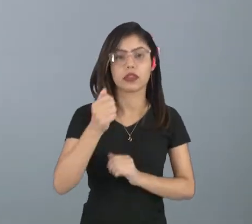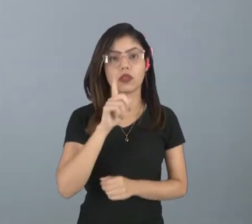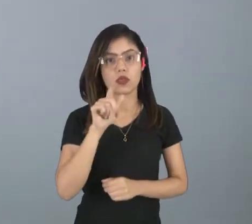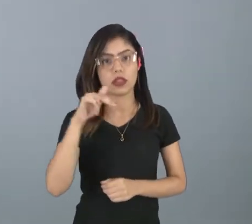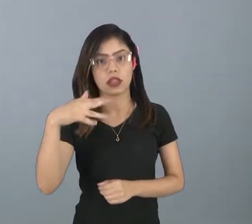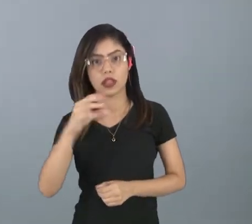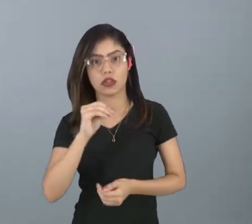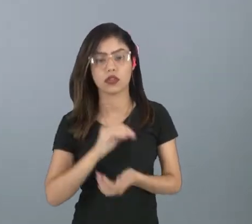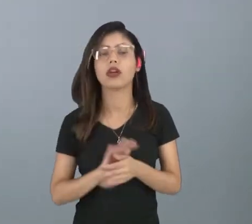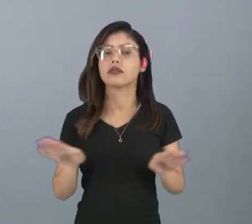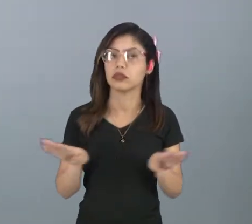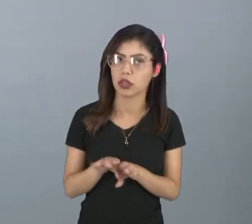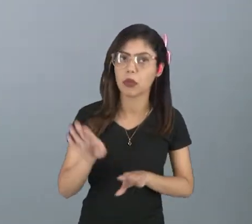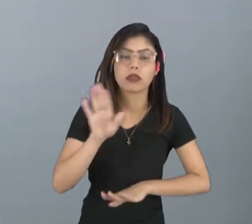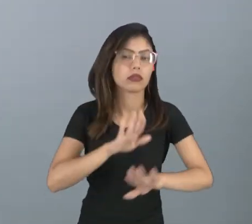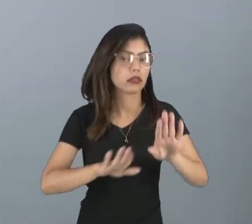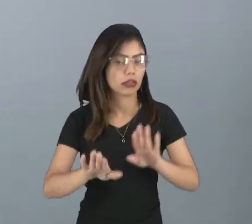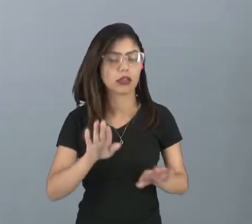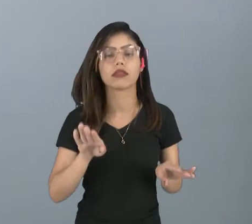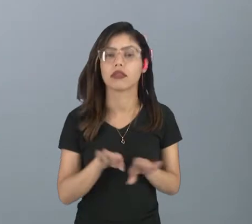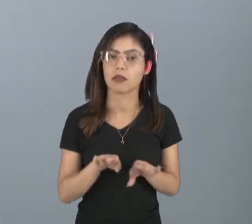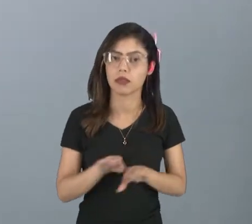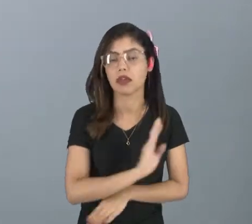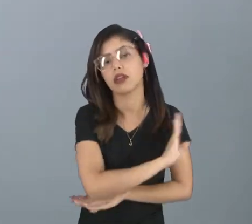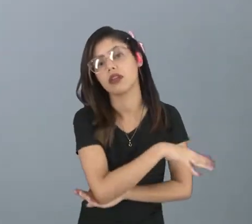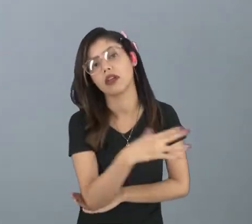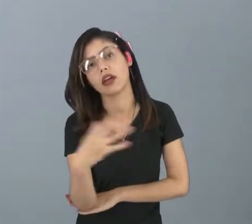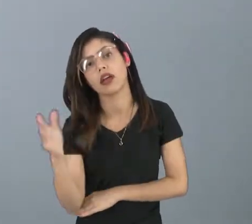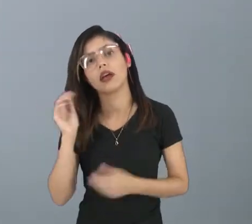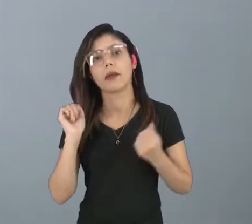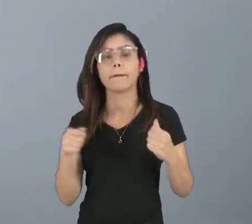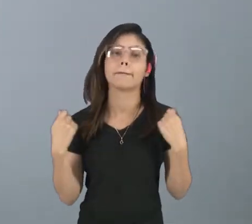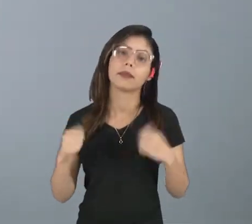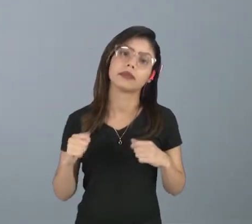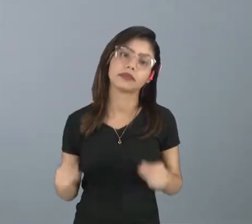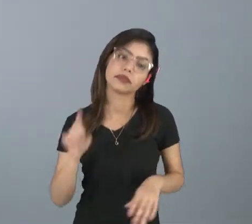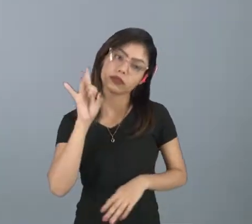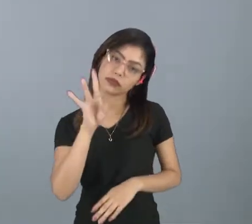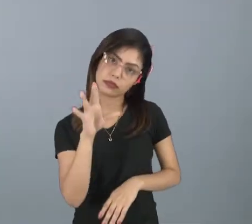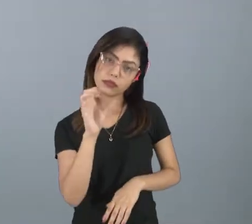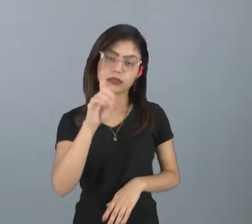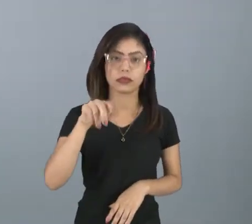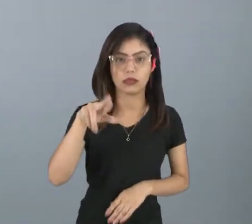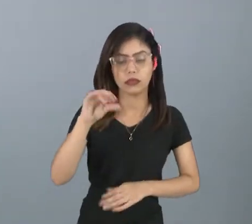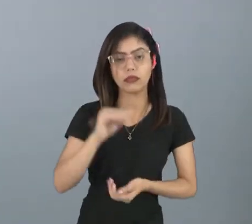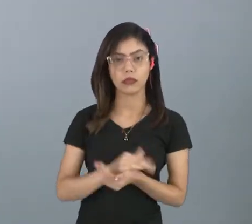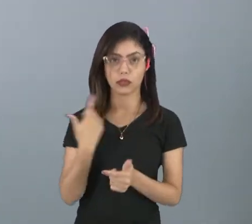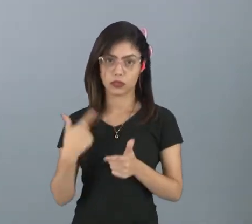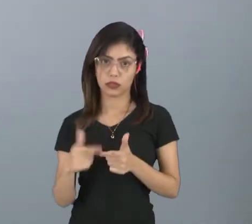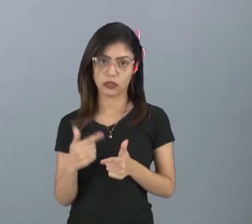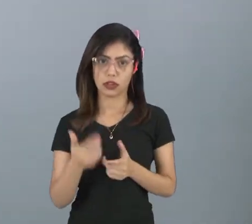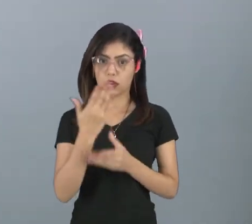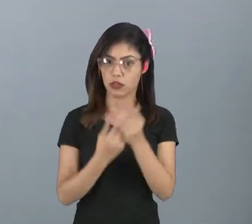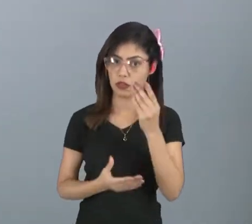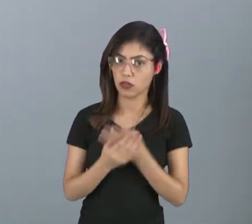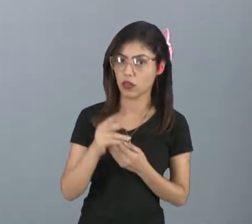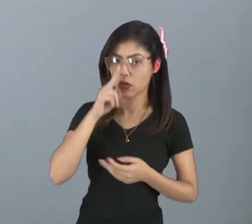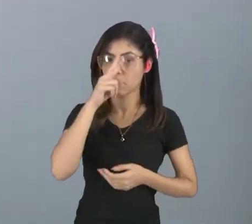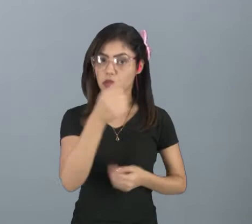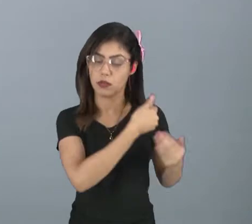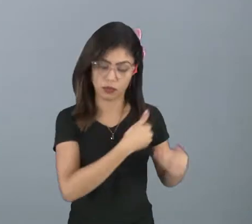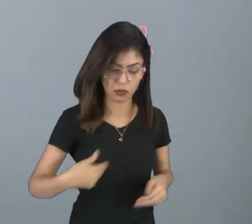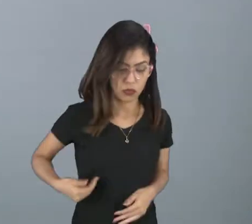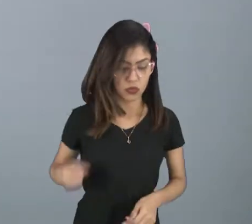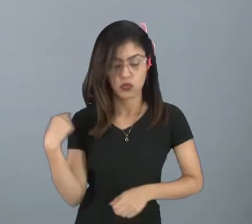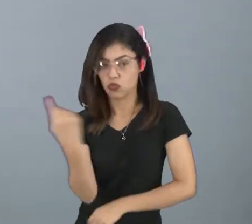eu destino meu lixo, eu também vou estar contribuindo para isso. A gente não deve também colocar só o problema, né, nas mãos do poder público. Nós